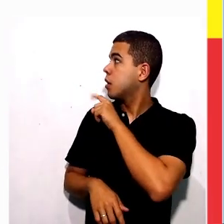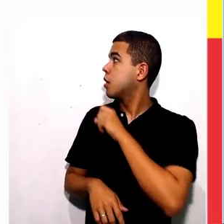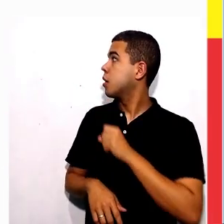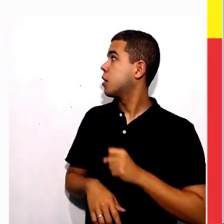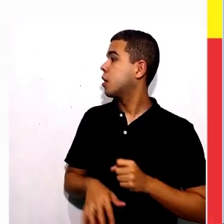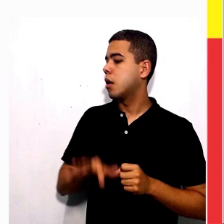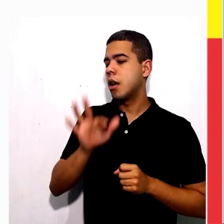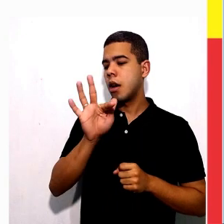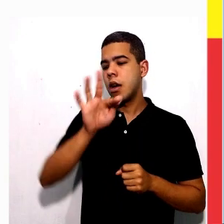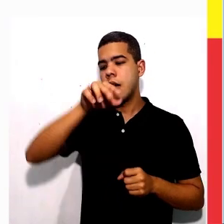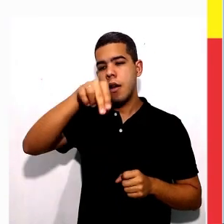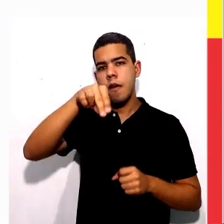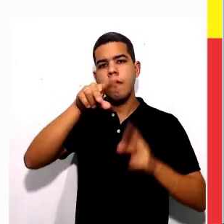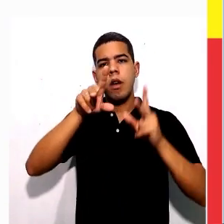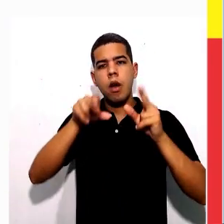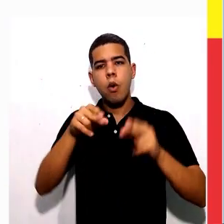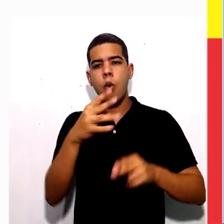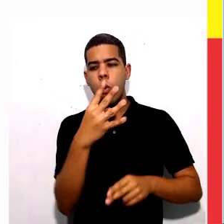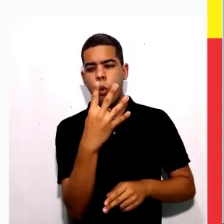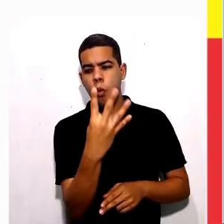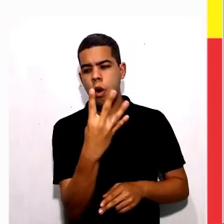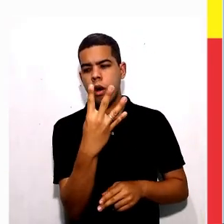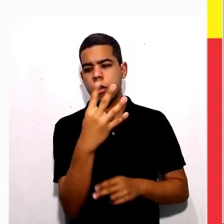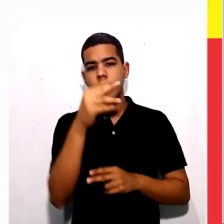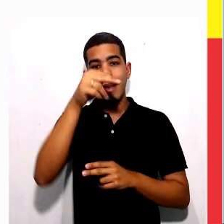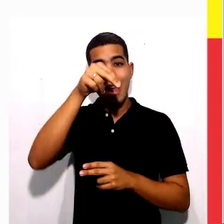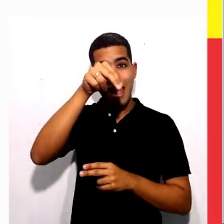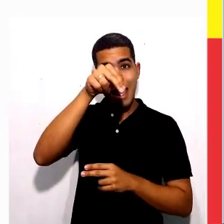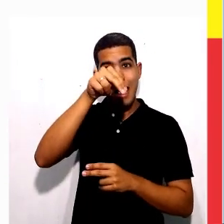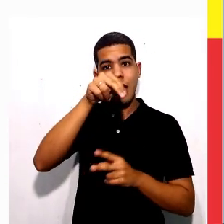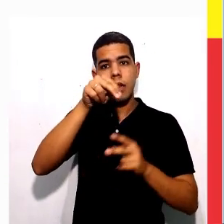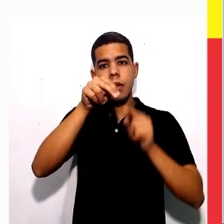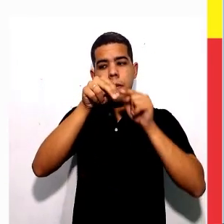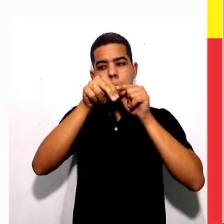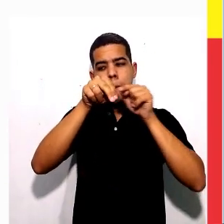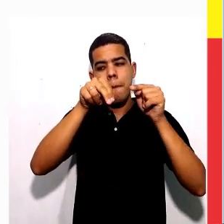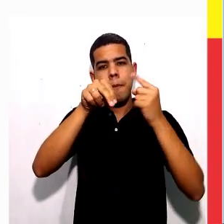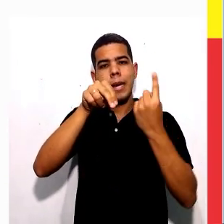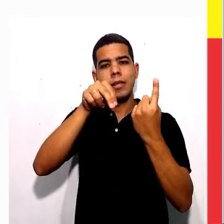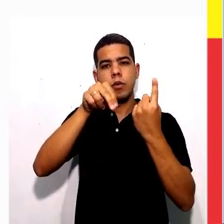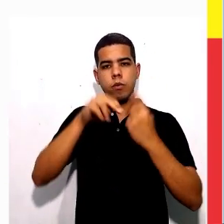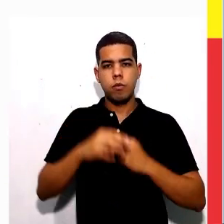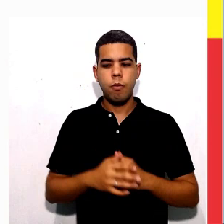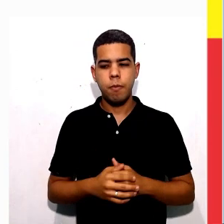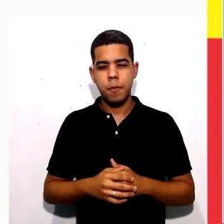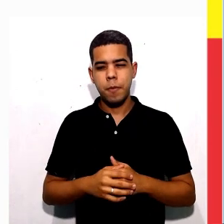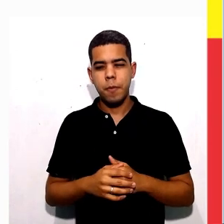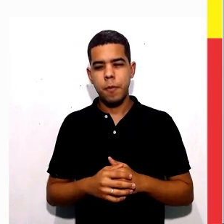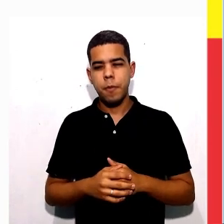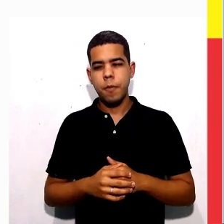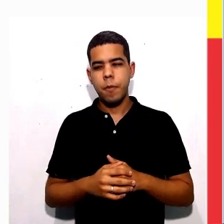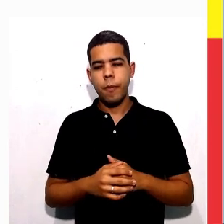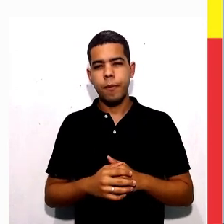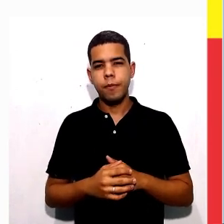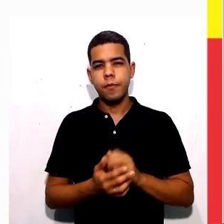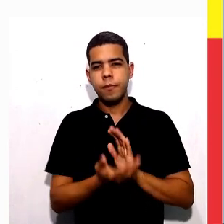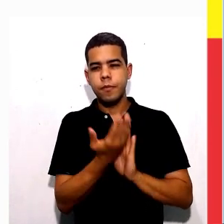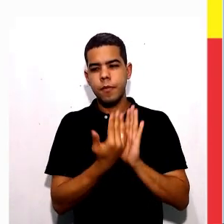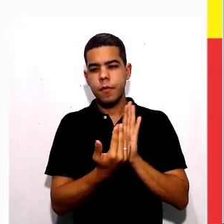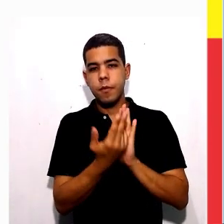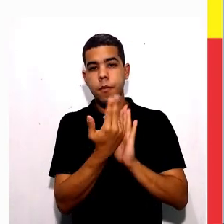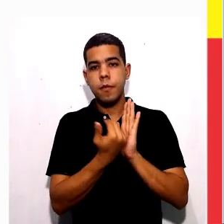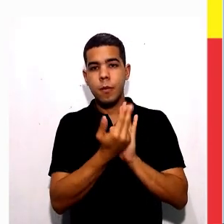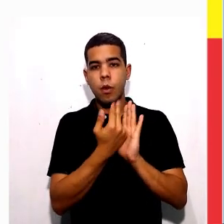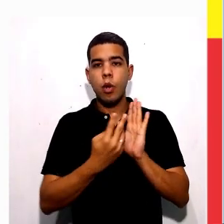a 4n menos 1. Então, observa, a figura 4. 4 elevado à terceira. Opa, tá vendo? Diminui 1. A